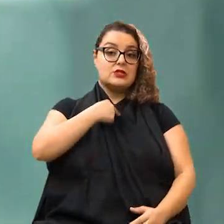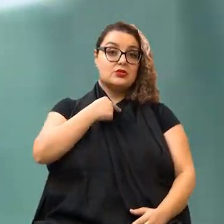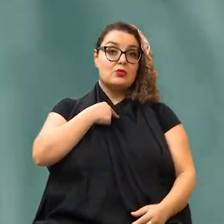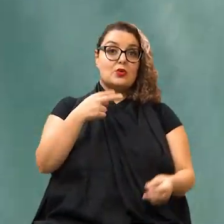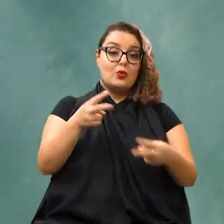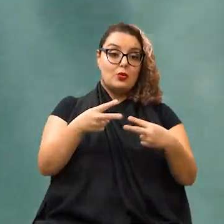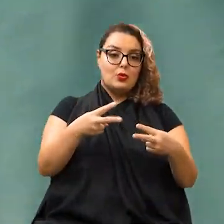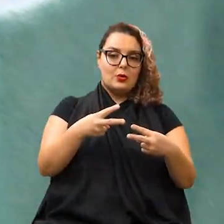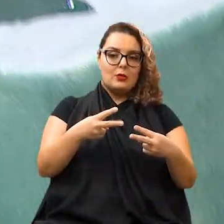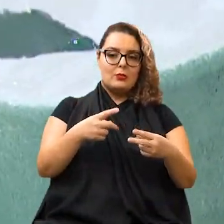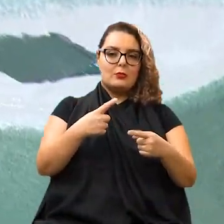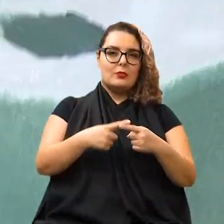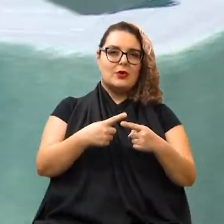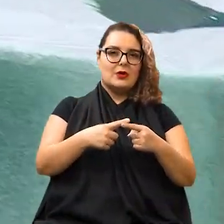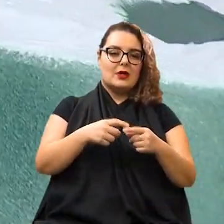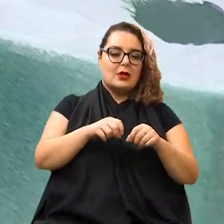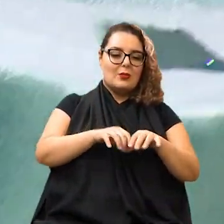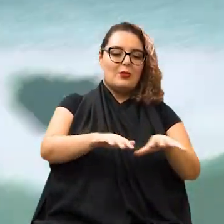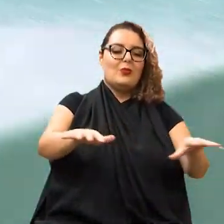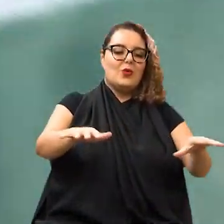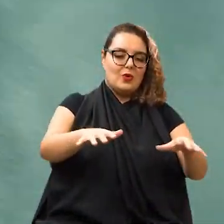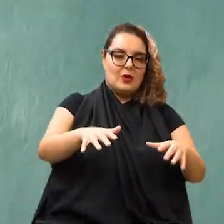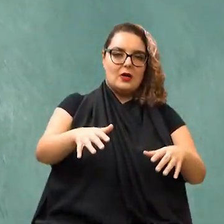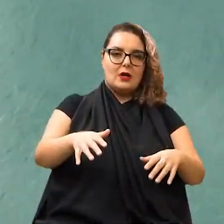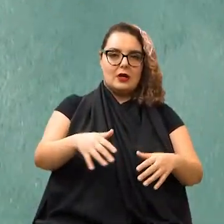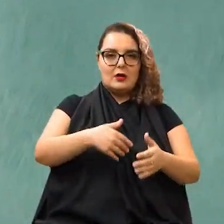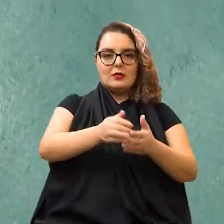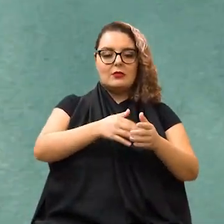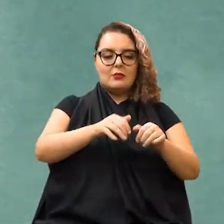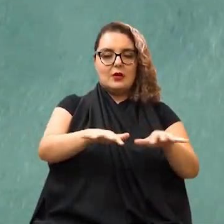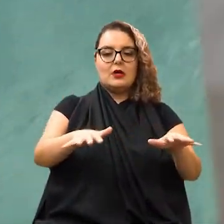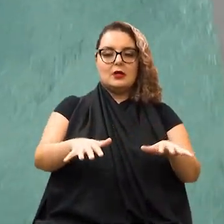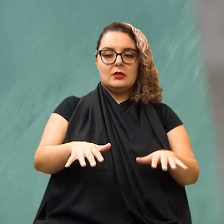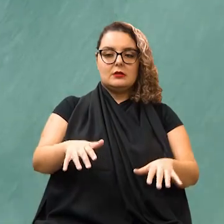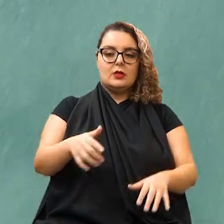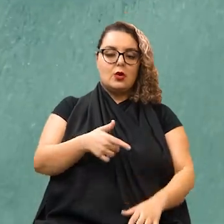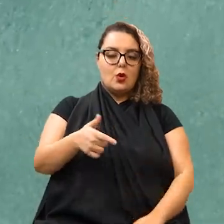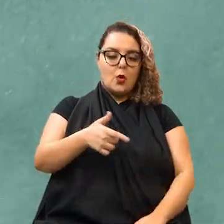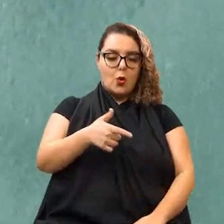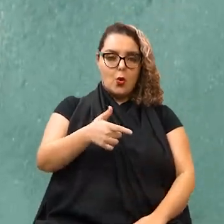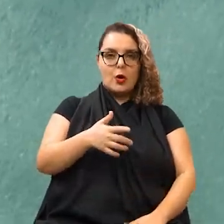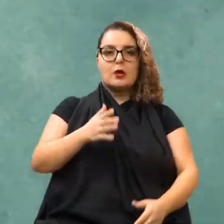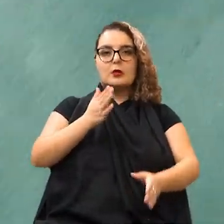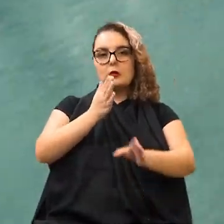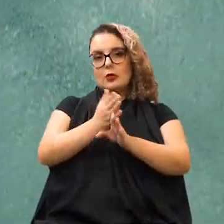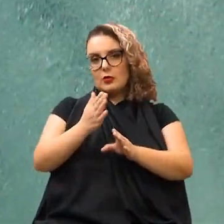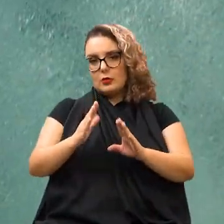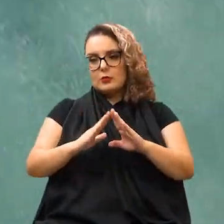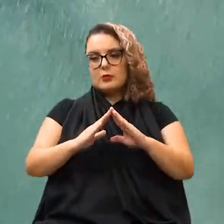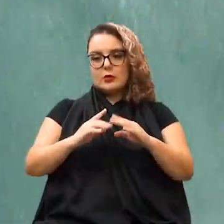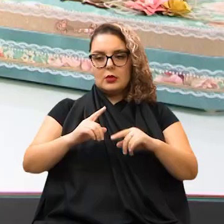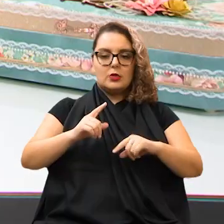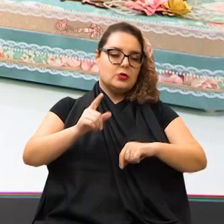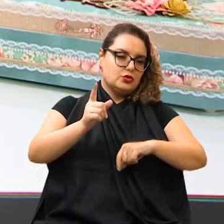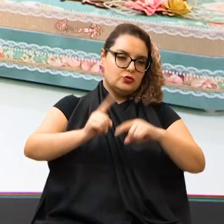gente não pode ter o vento, senão arrasta a tinta. Então o soprador é muito utilizado para isso. Você encontra em lojas de material de construção também, além de lojas